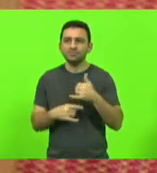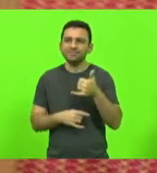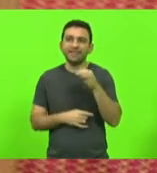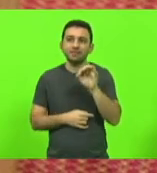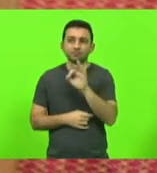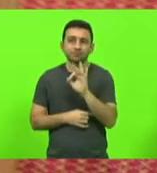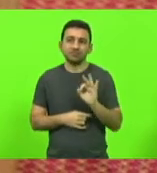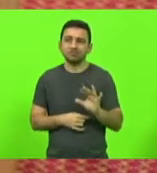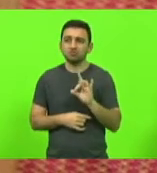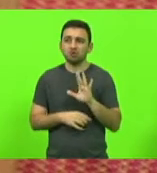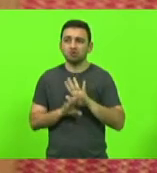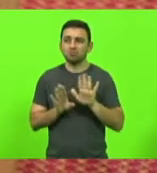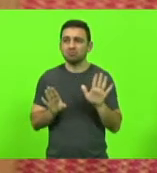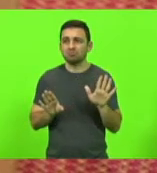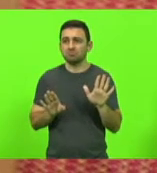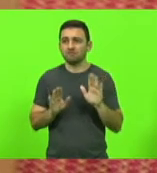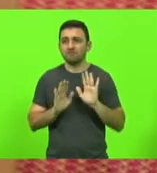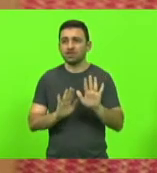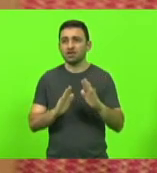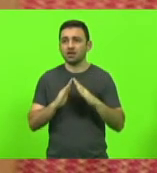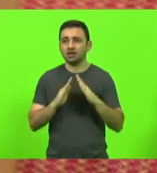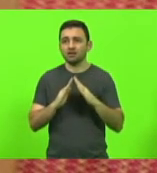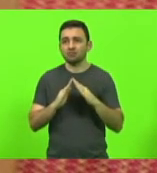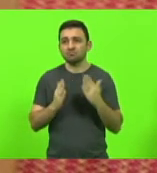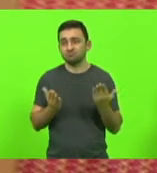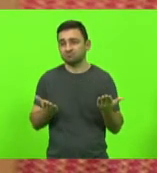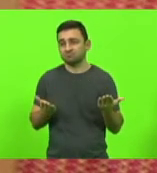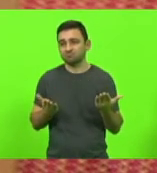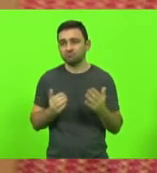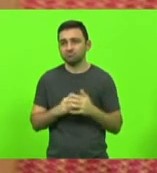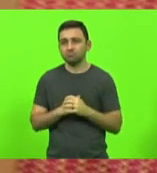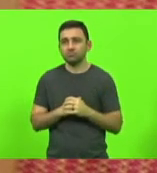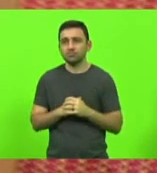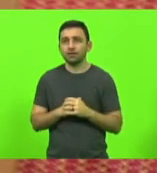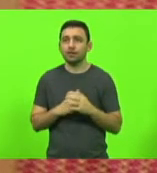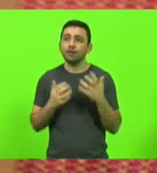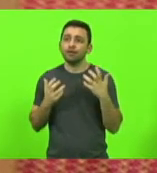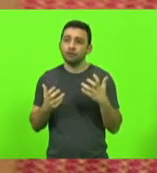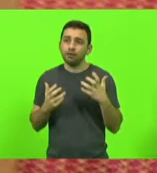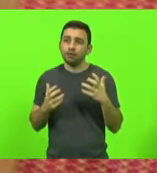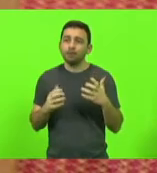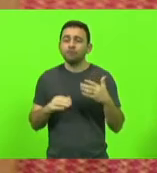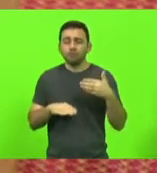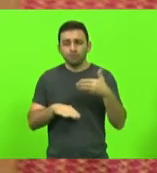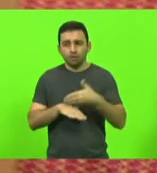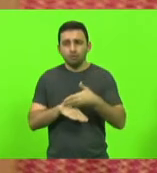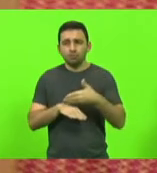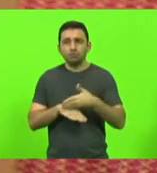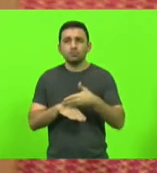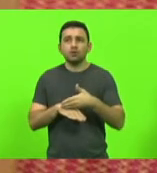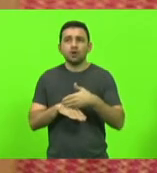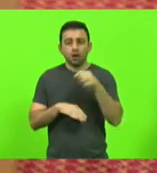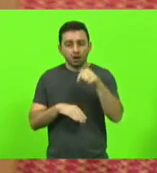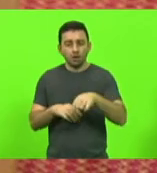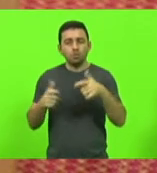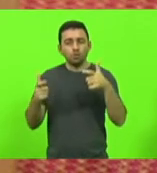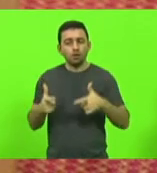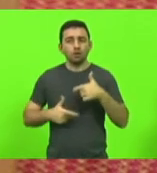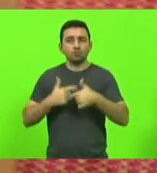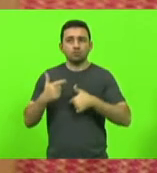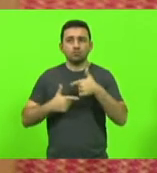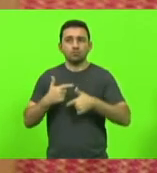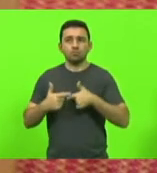10% da casa aí está fazendo online. Então, vamos, quem quiser que venha participar e aqui é o nosso local de trabalho.